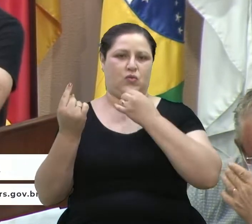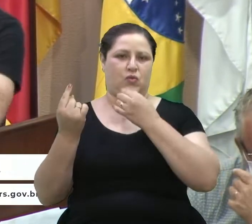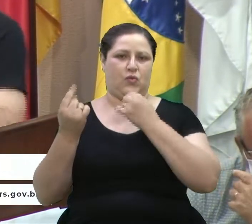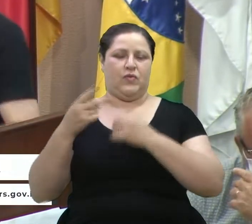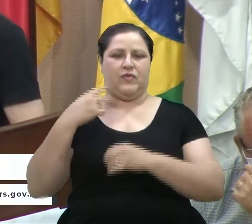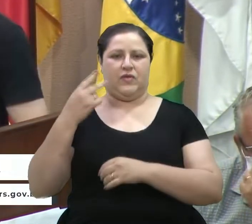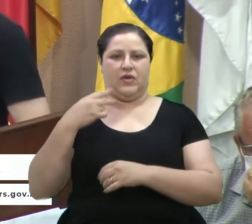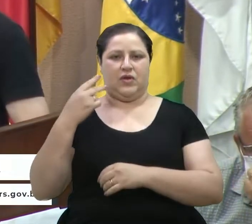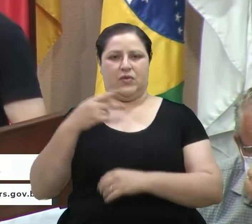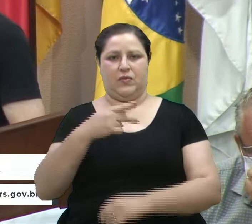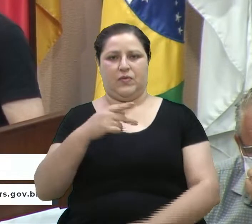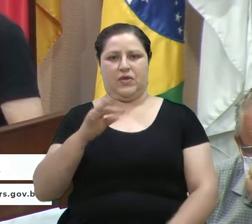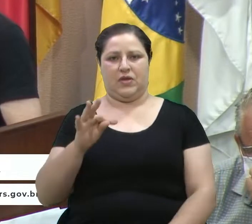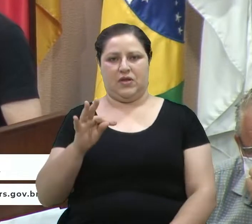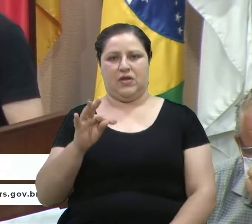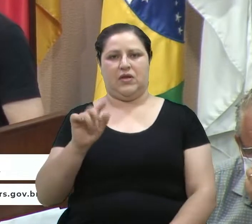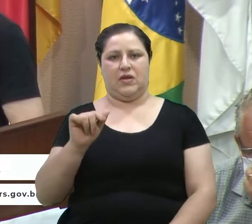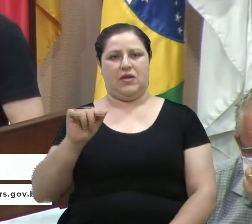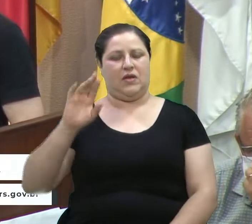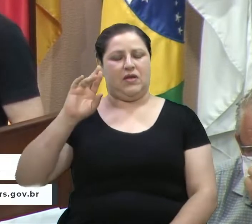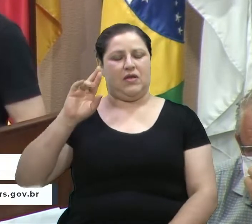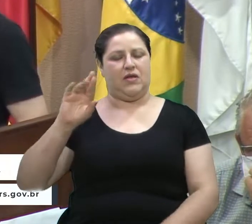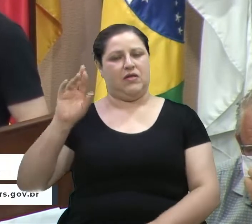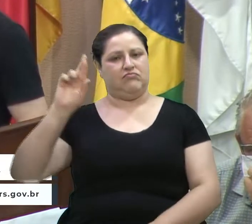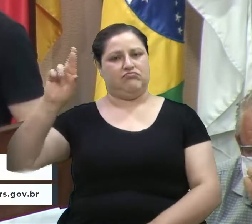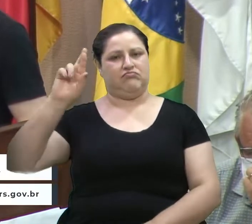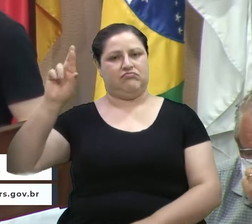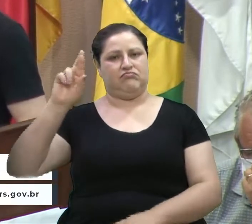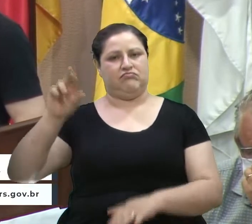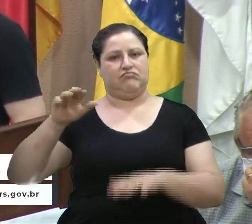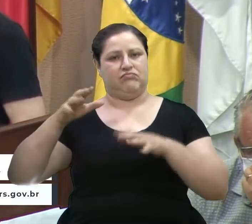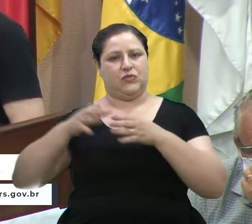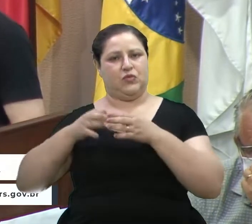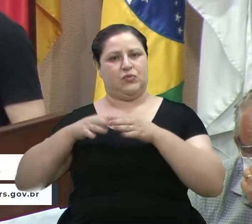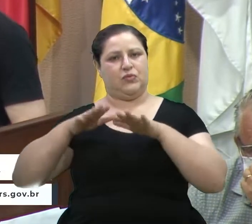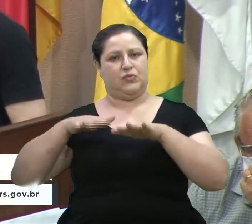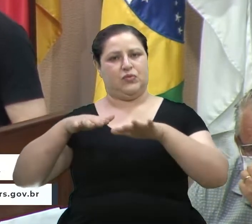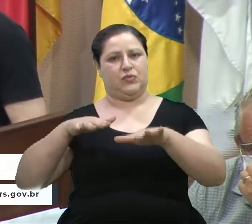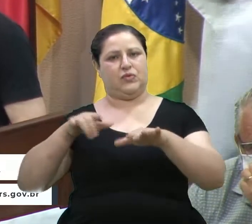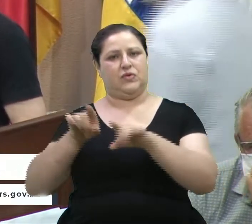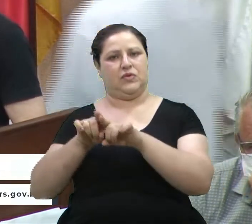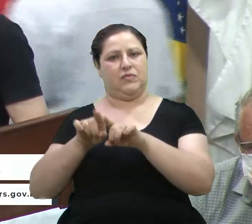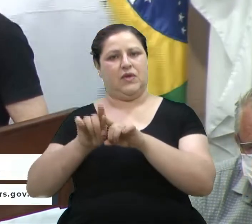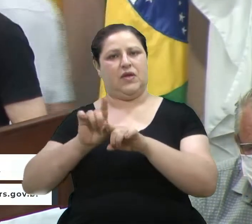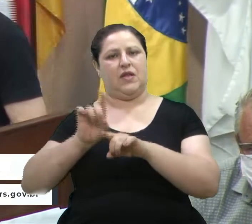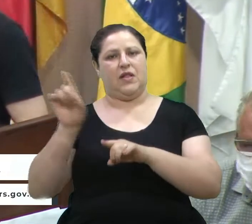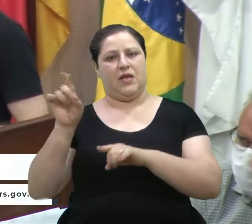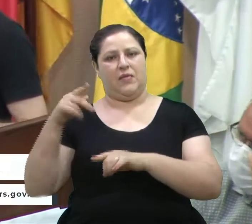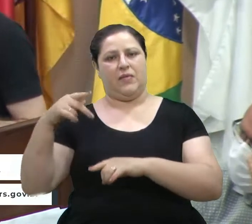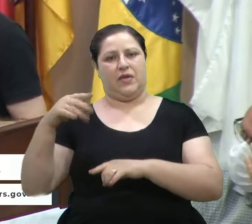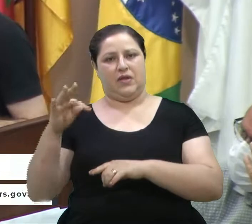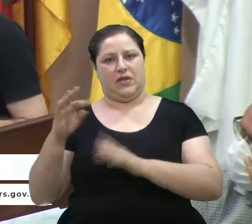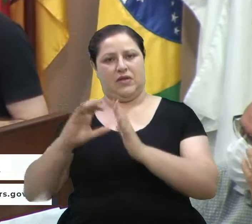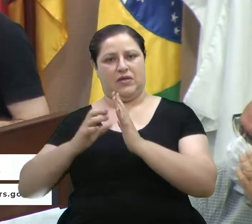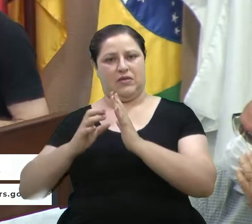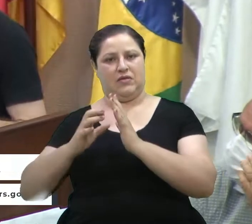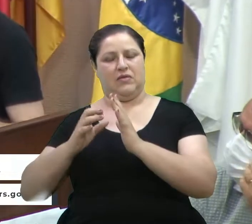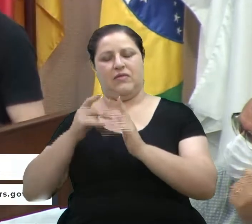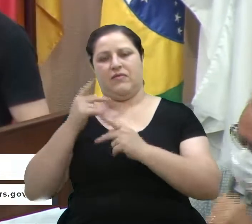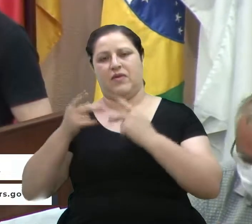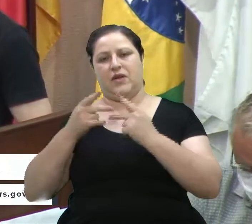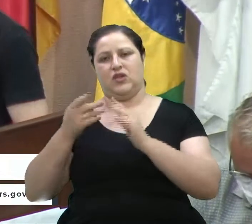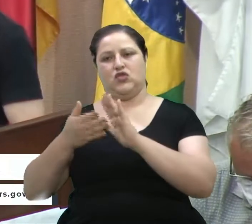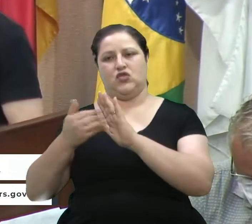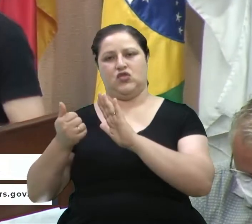vereador Renato Freitas, que liderou a manifestação. Até o PT lá na Câmara fez uma nota tirando a culpa deles, dizendo